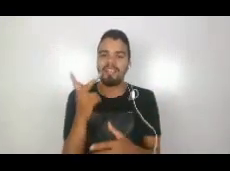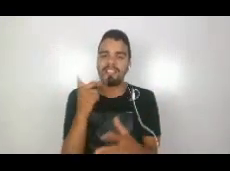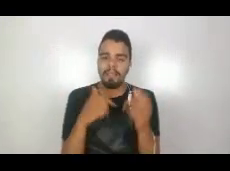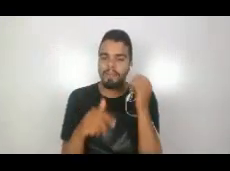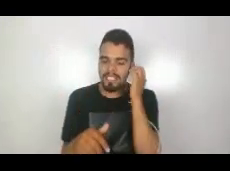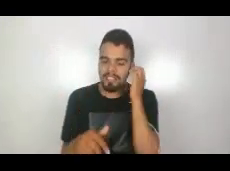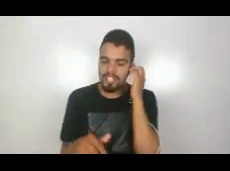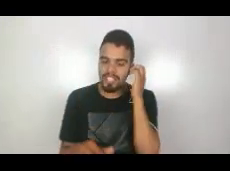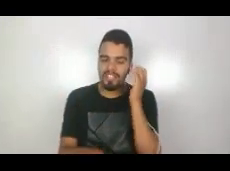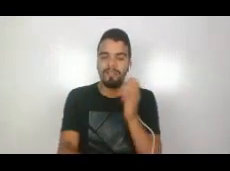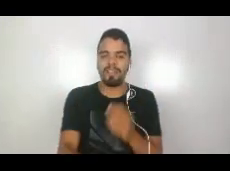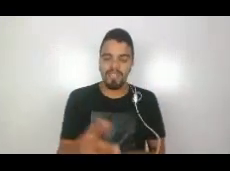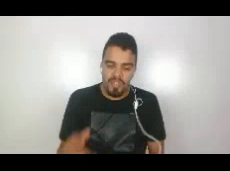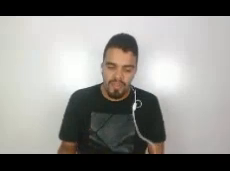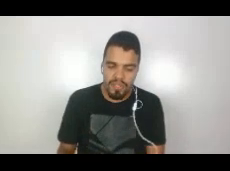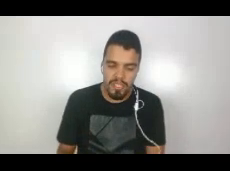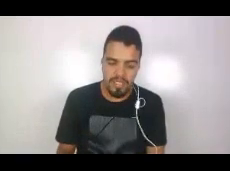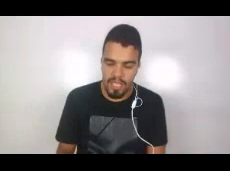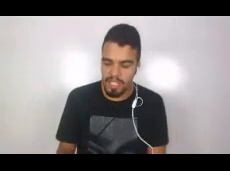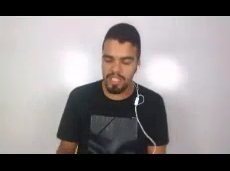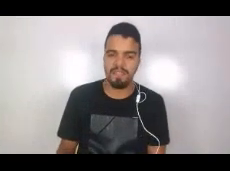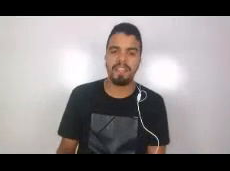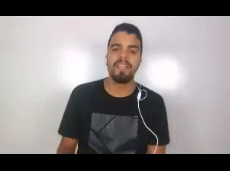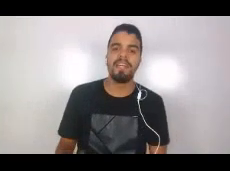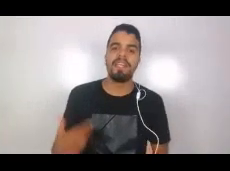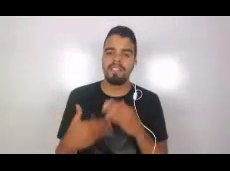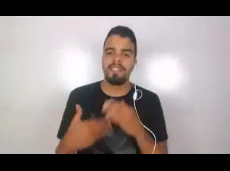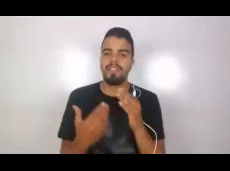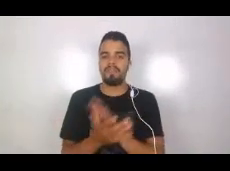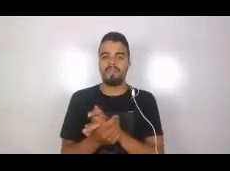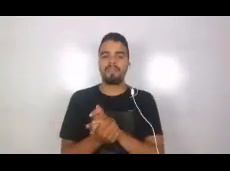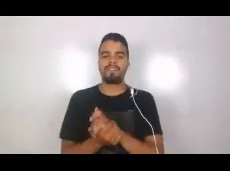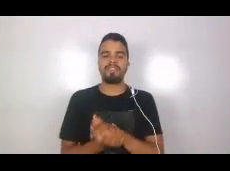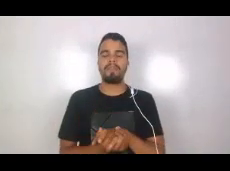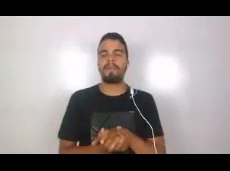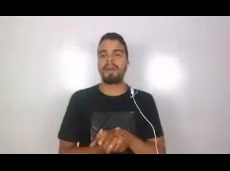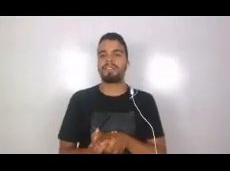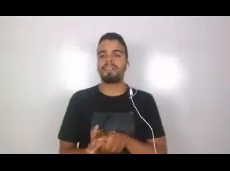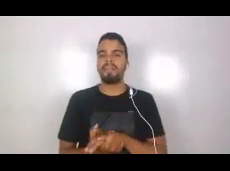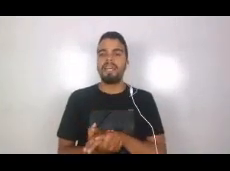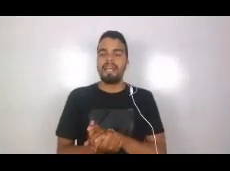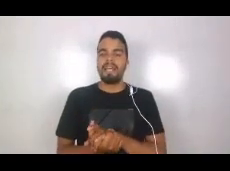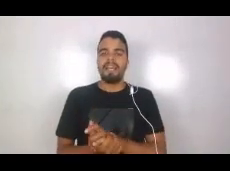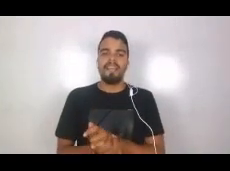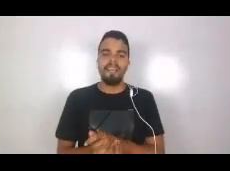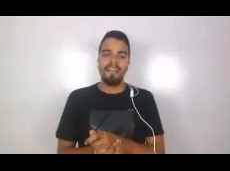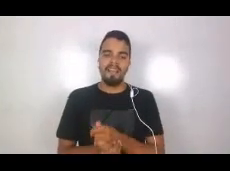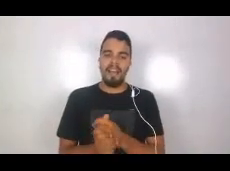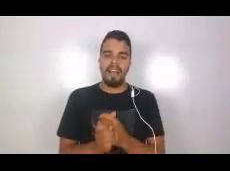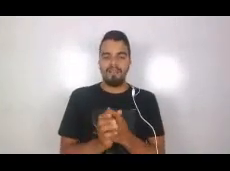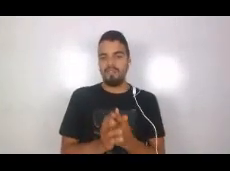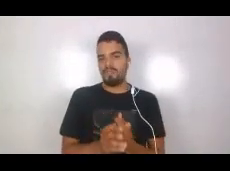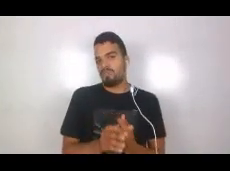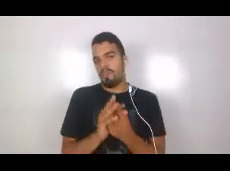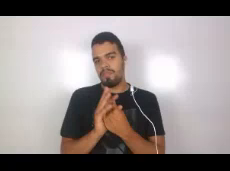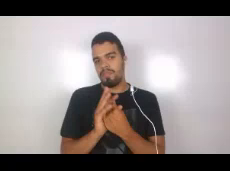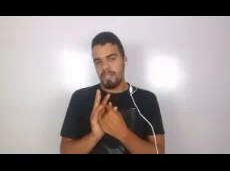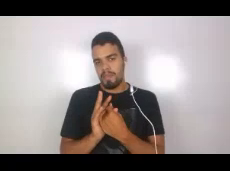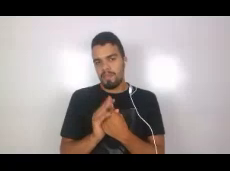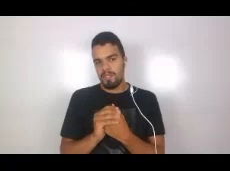aulas, também na nossa prática do dia a dia com pessoas surdas, né? A gente vai desenvolvendo um pouco mais a nossa prática. E o